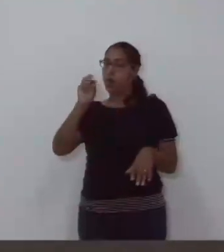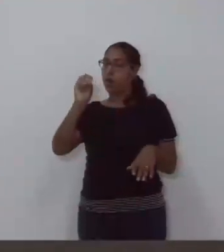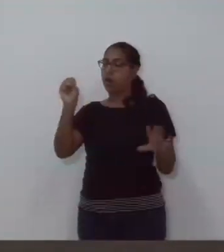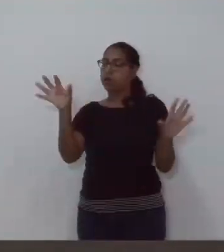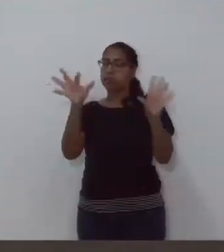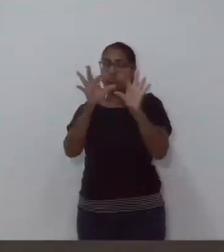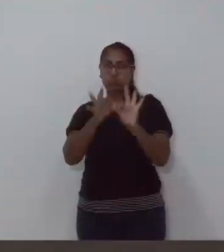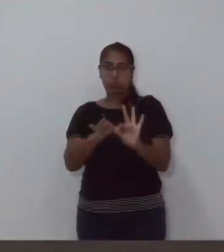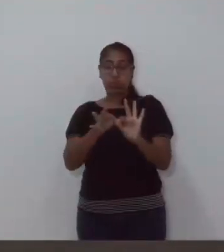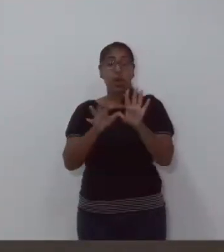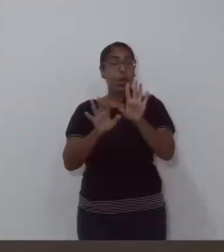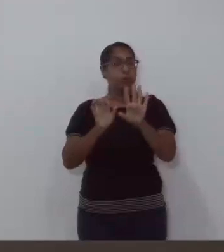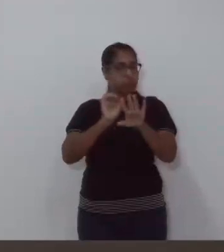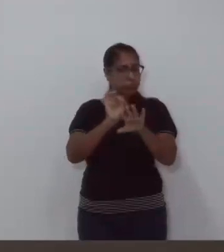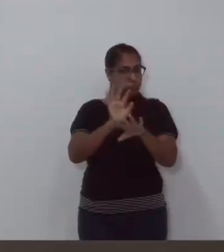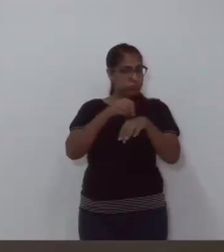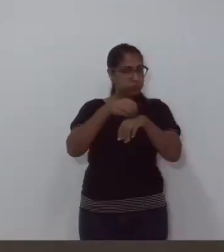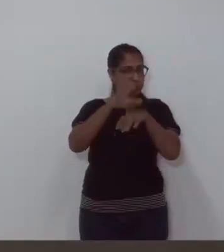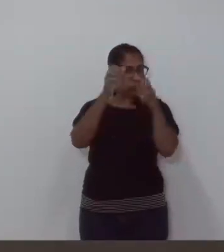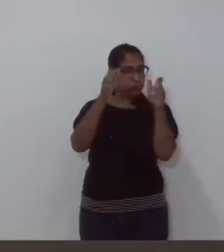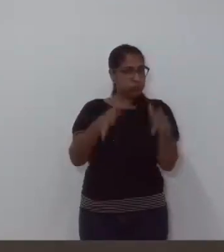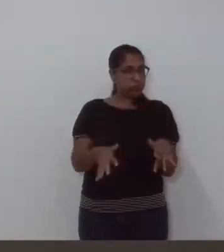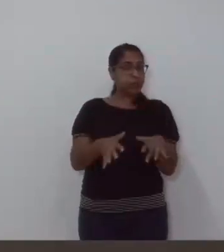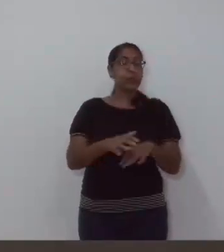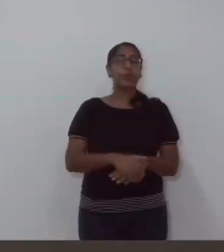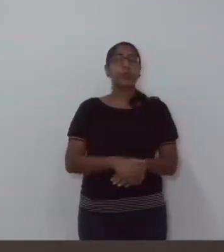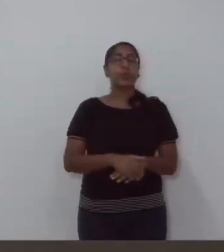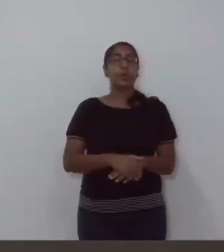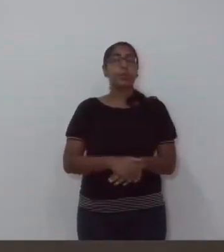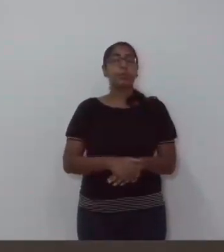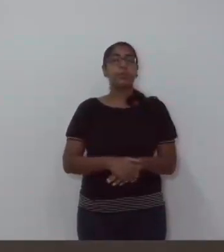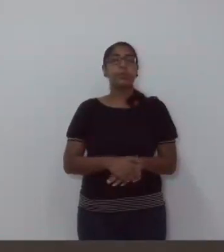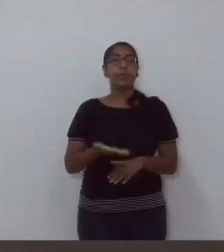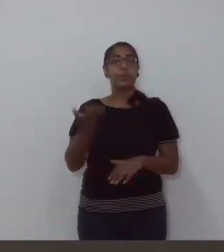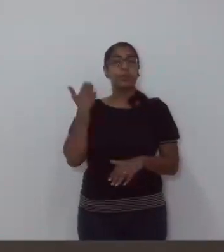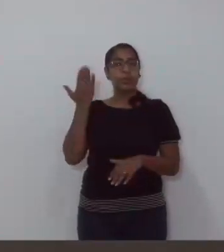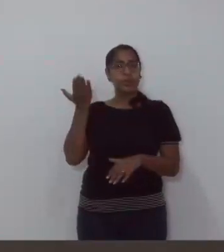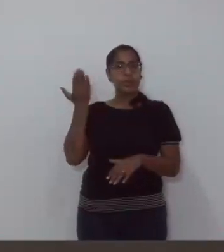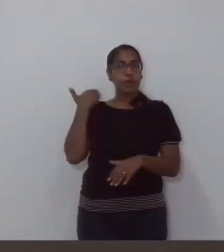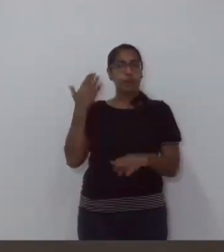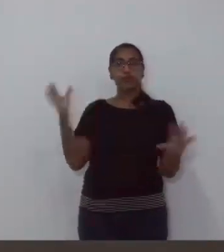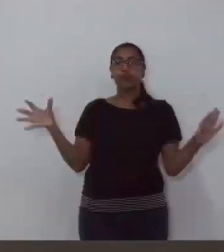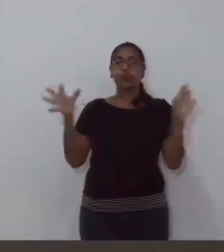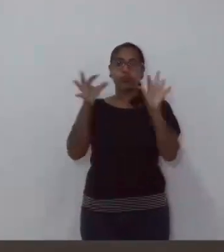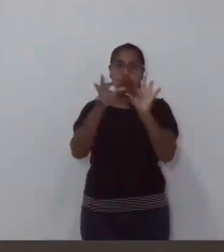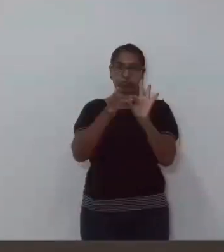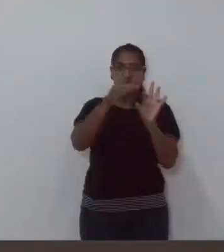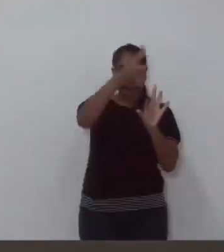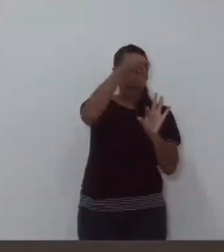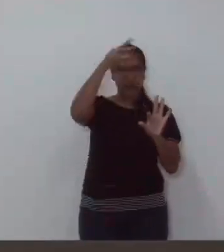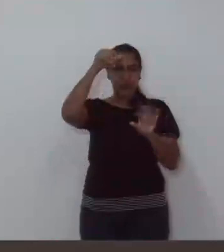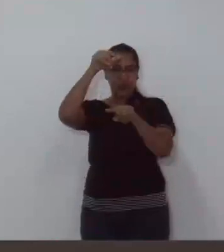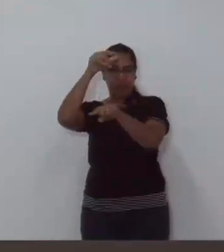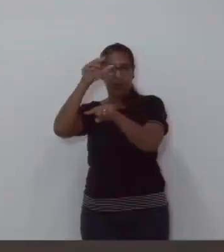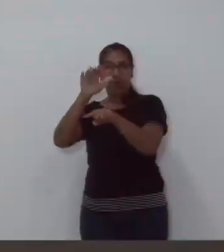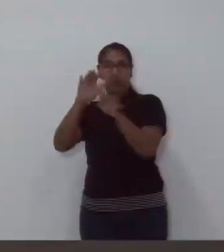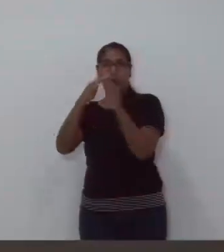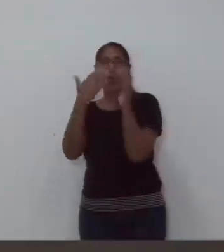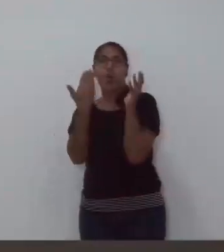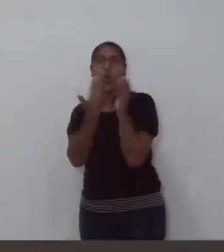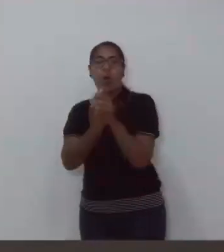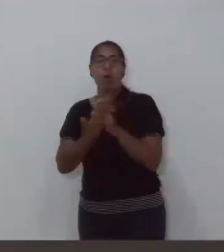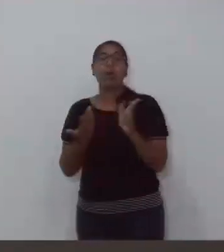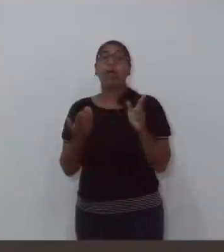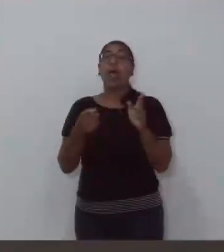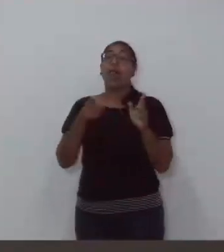só ter ideia, desde a criação, né, desse convênio, a planta diz que